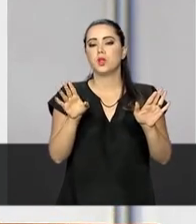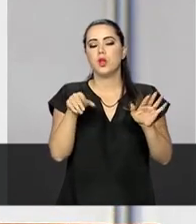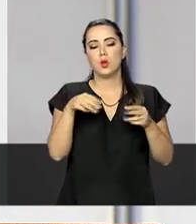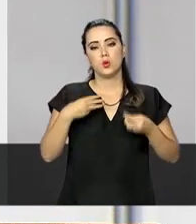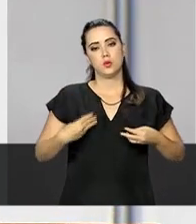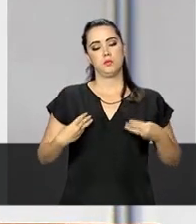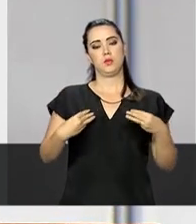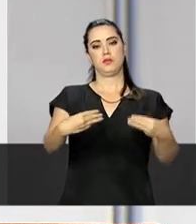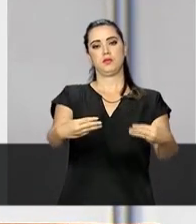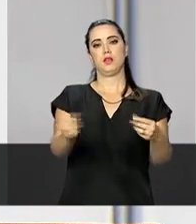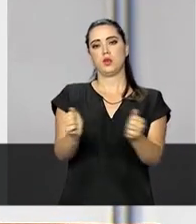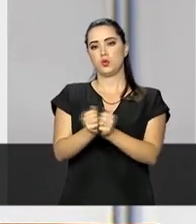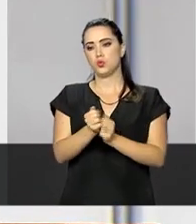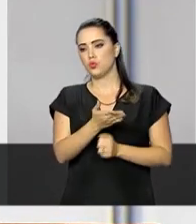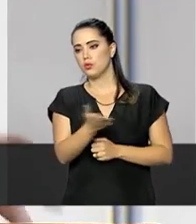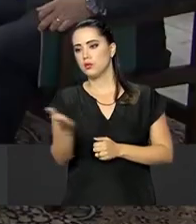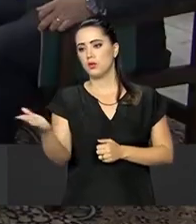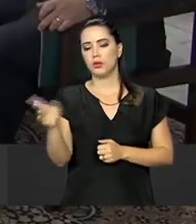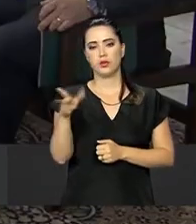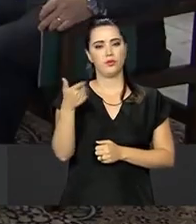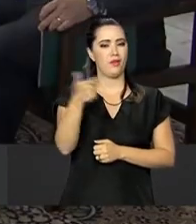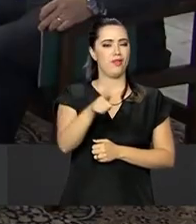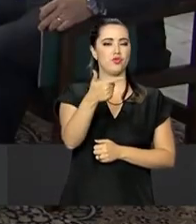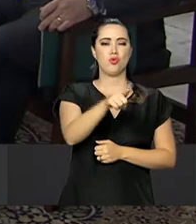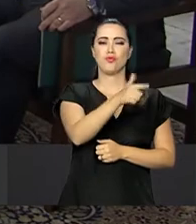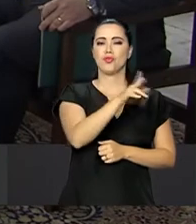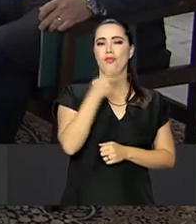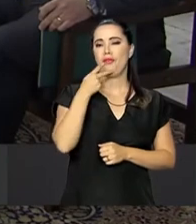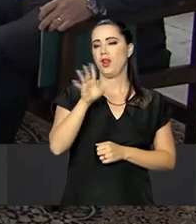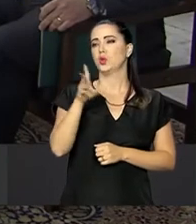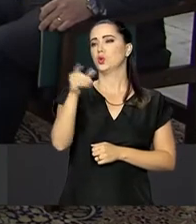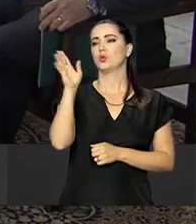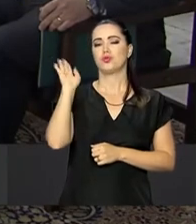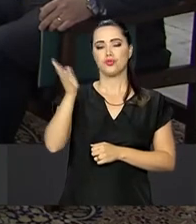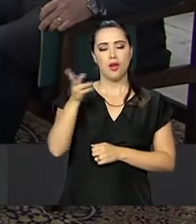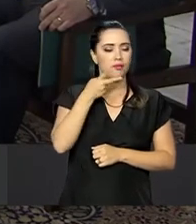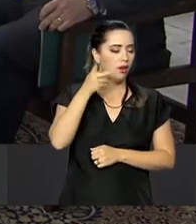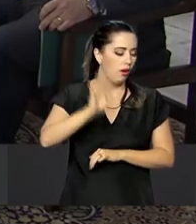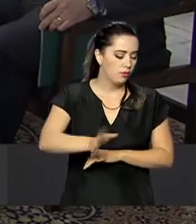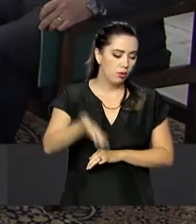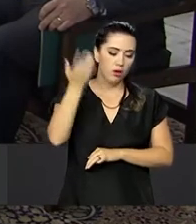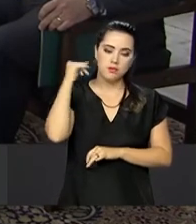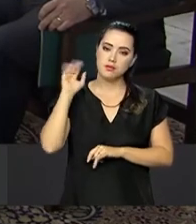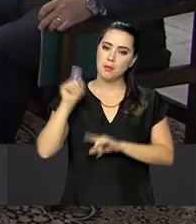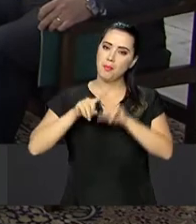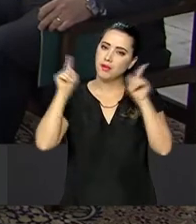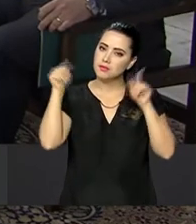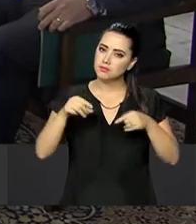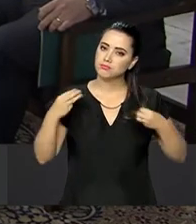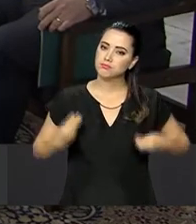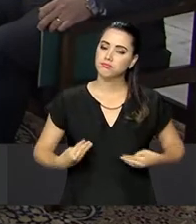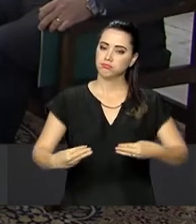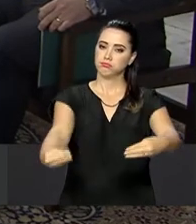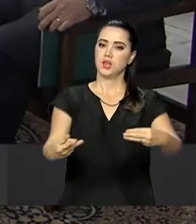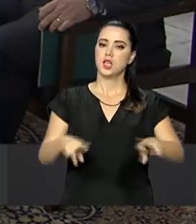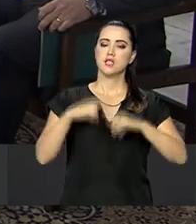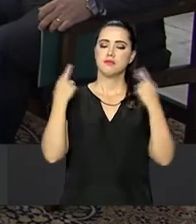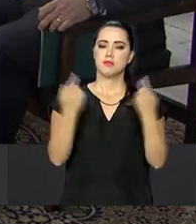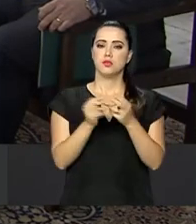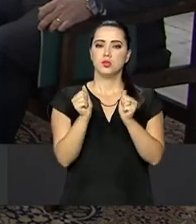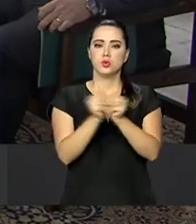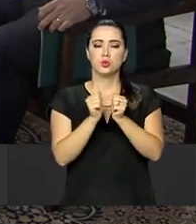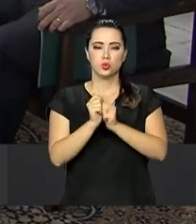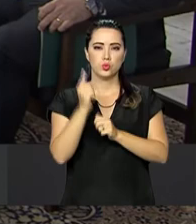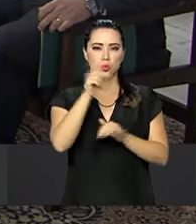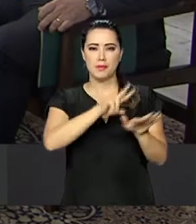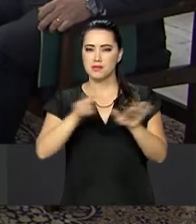ministérios aqui presentes eu não vou repetir todos os argumentos aqui utilizados mas os ministérios aqui presentes reuniram se durante